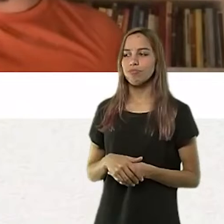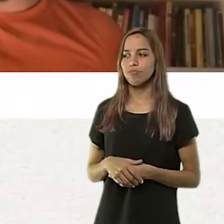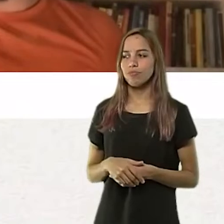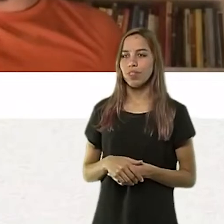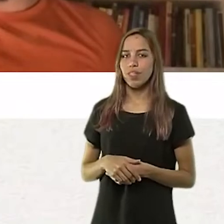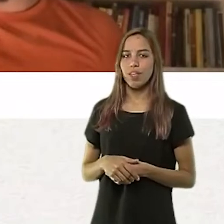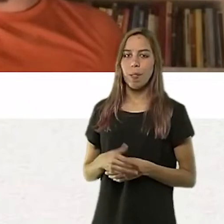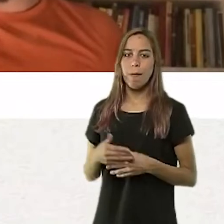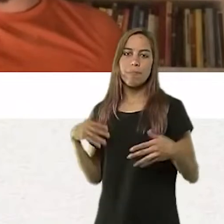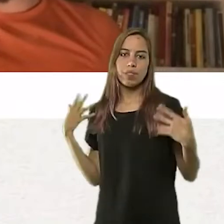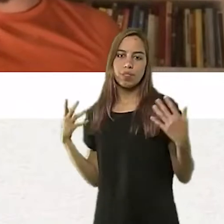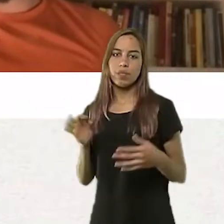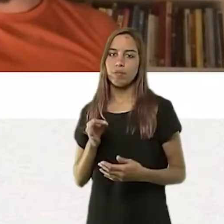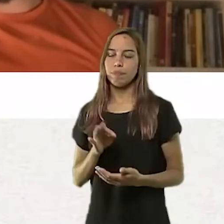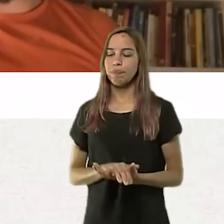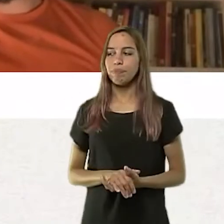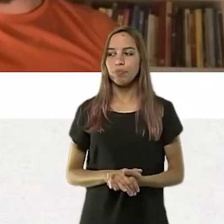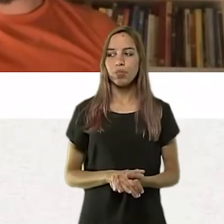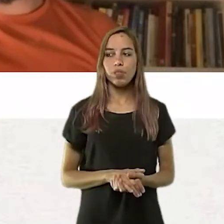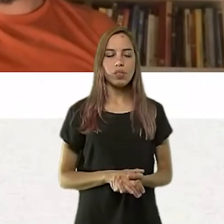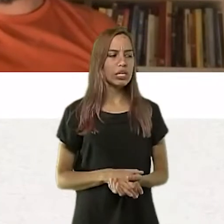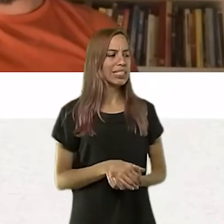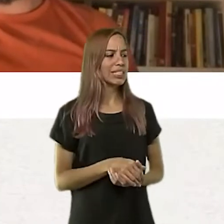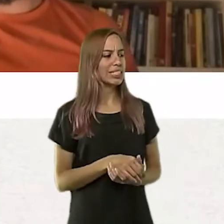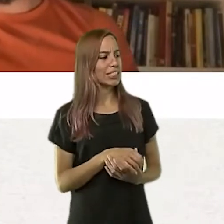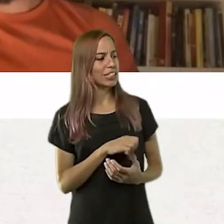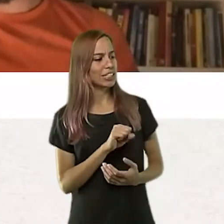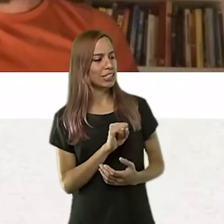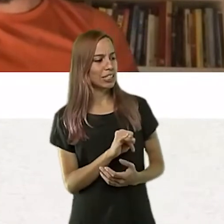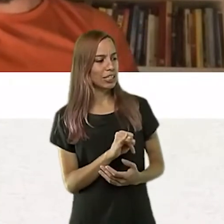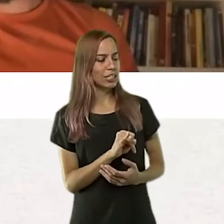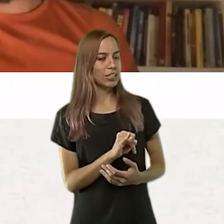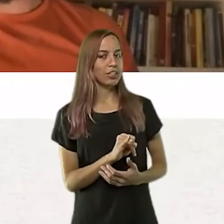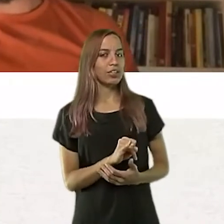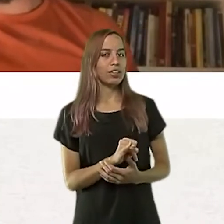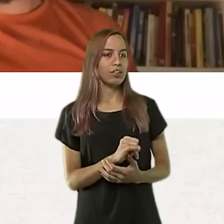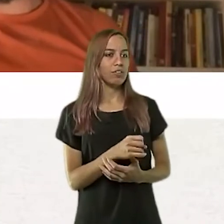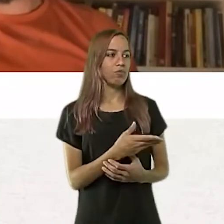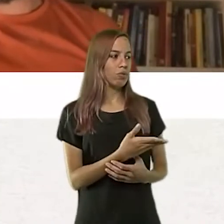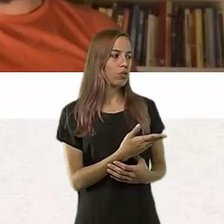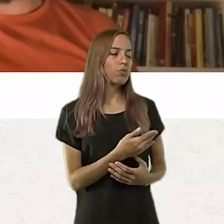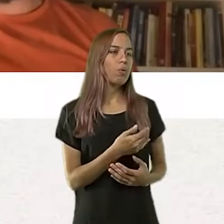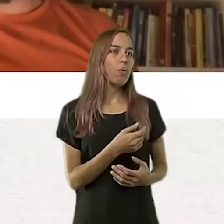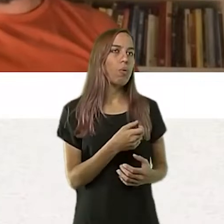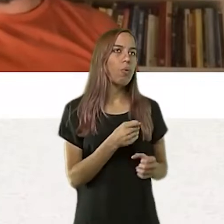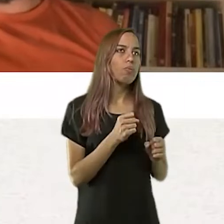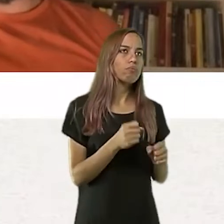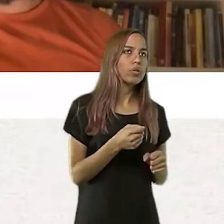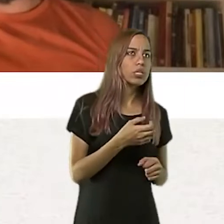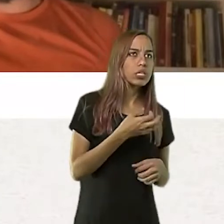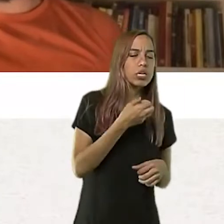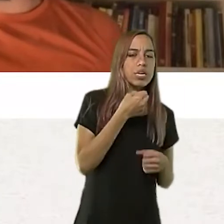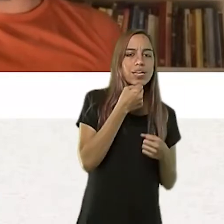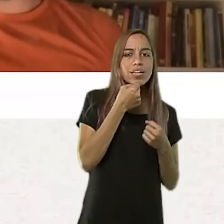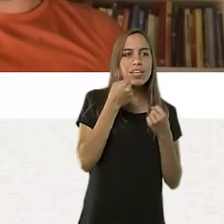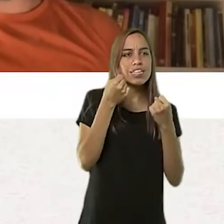dá uma, se você tivesse que dar uma, digamos assim, uma explicação para o leitor brasileiro. Você é um autor que tem